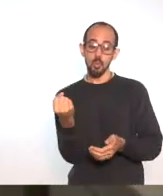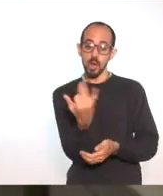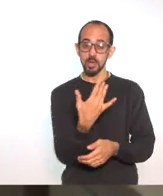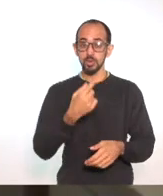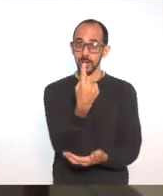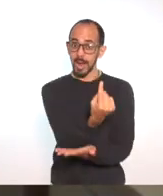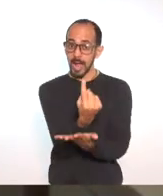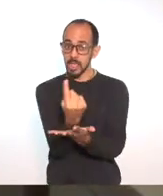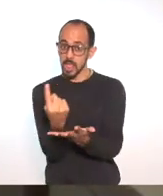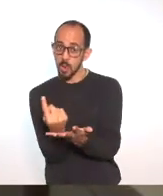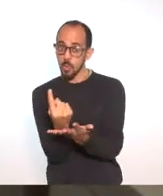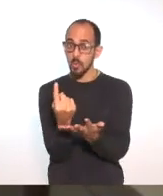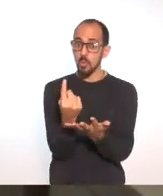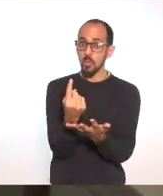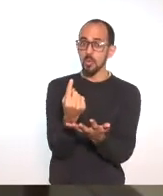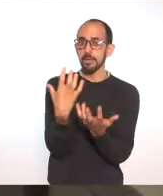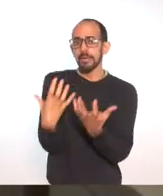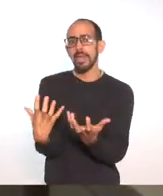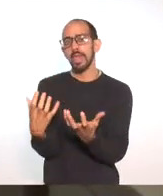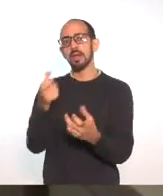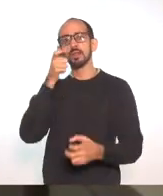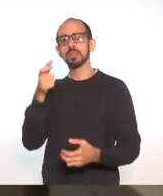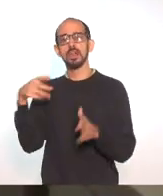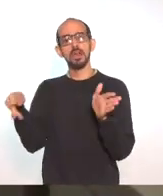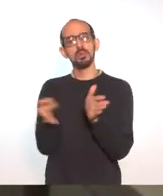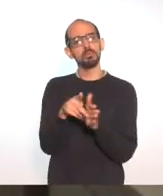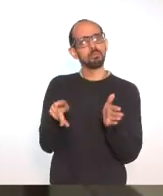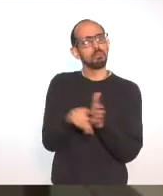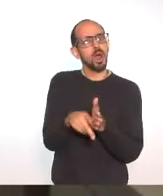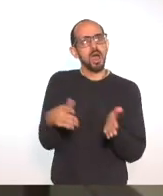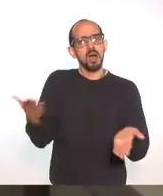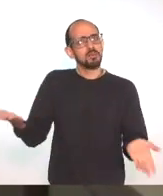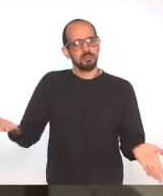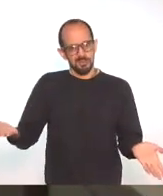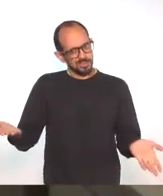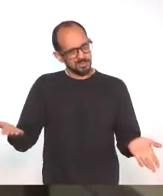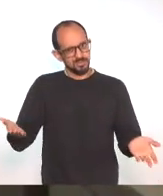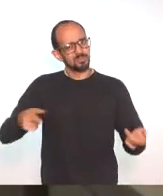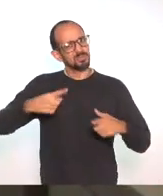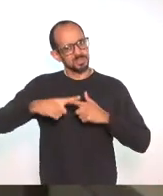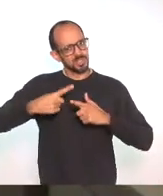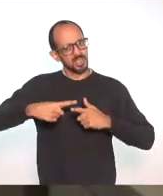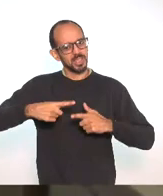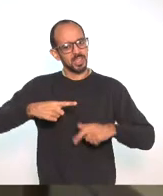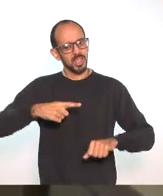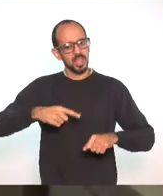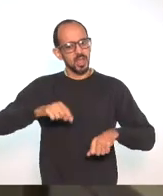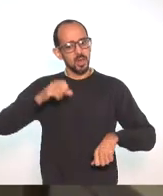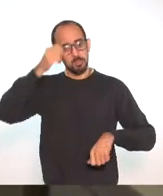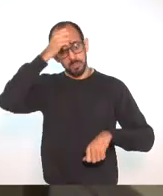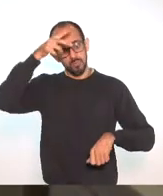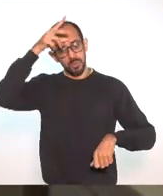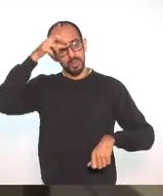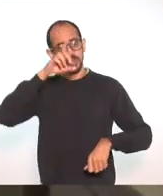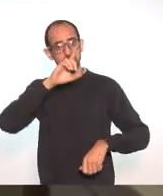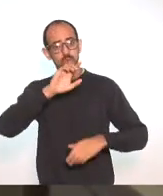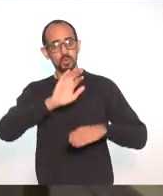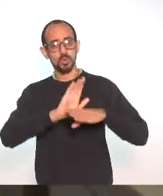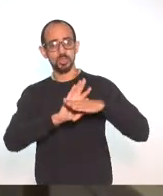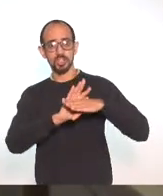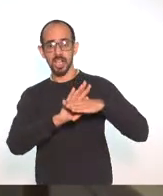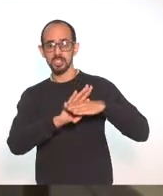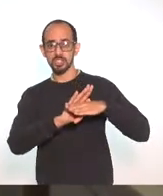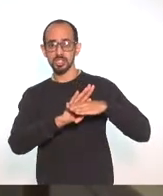puxa a sardinha pro lado tem visto continuadamente o prefeito de Duque de Caxias